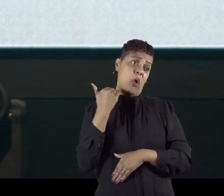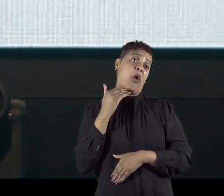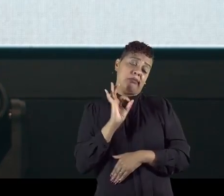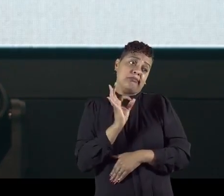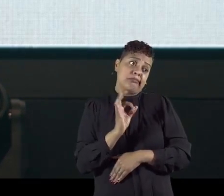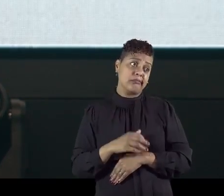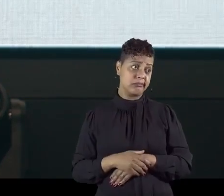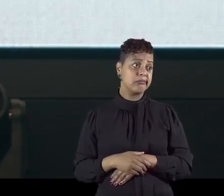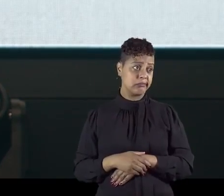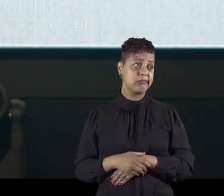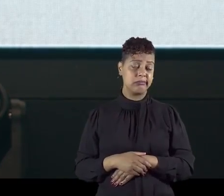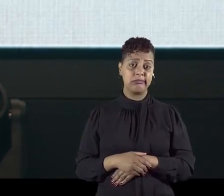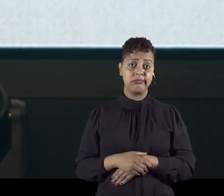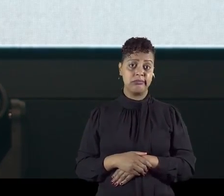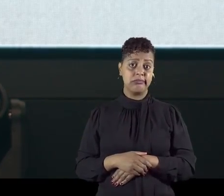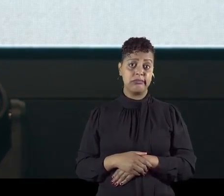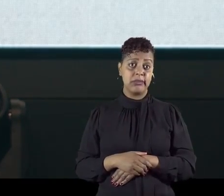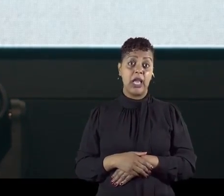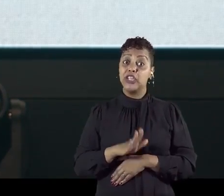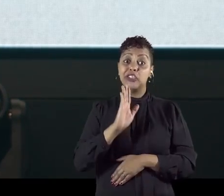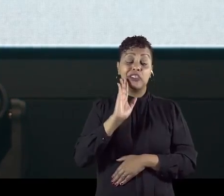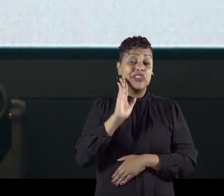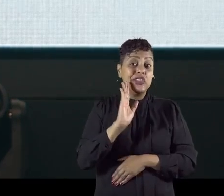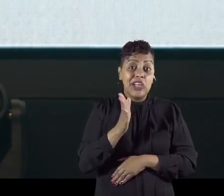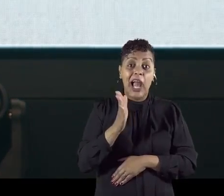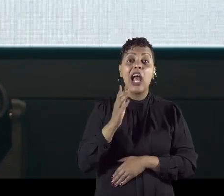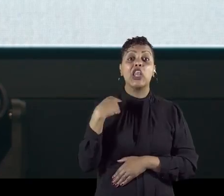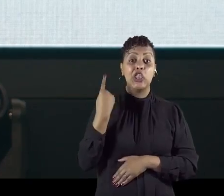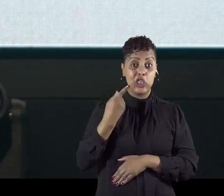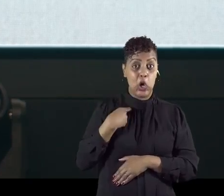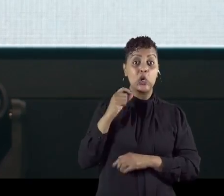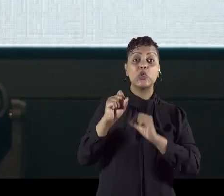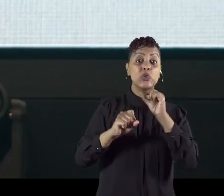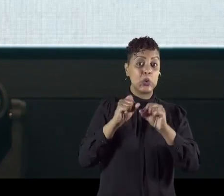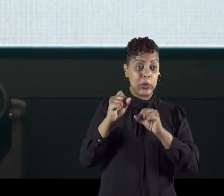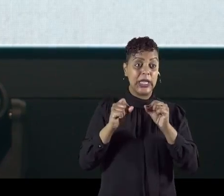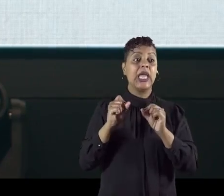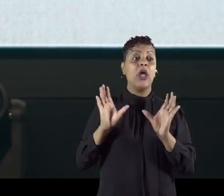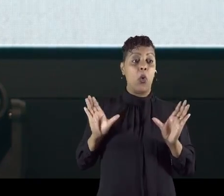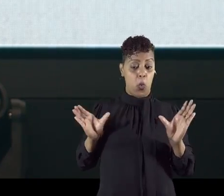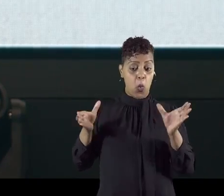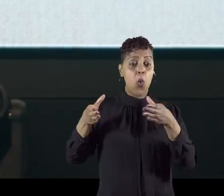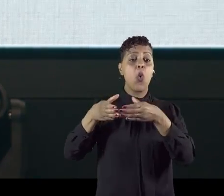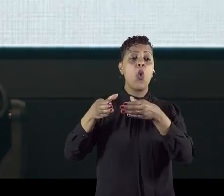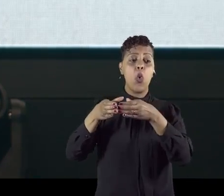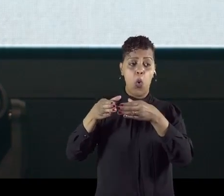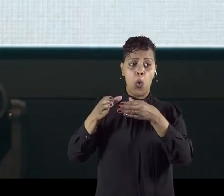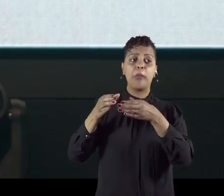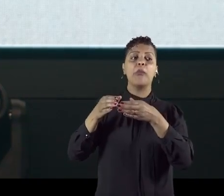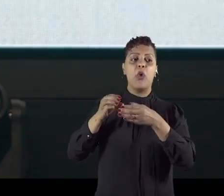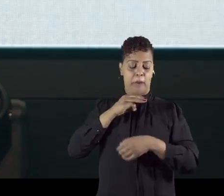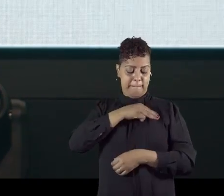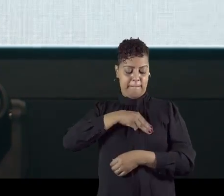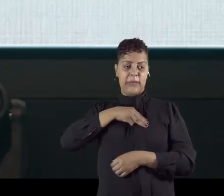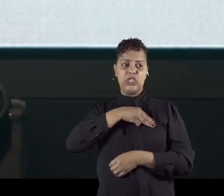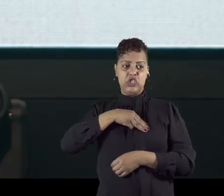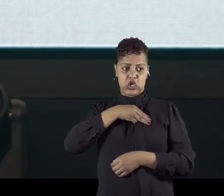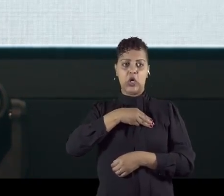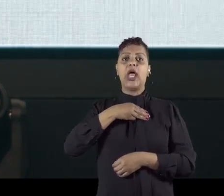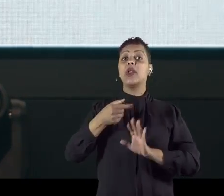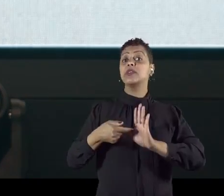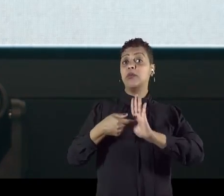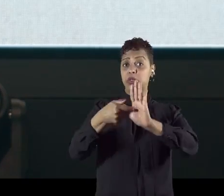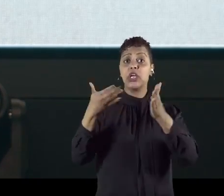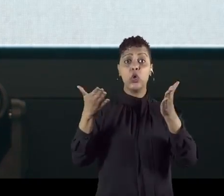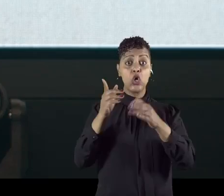irmãos portas abertas está mostrando hoje no Afeganistão já estão sendo perseguidos